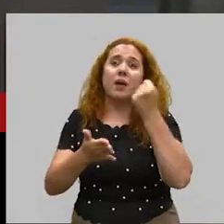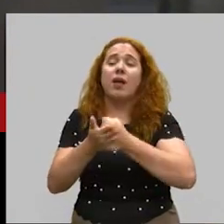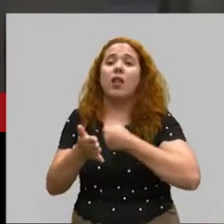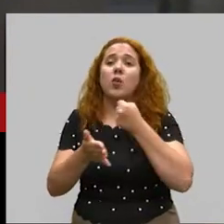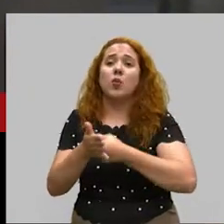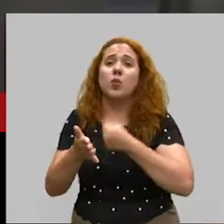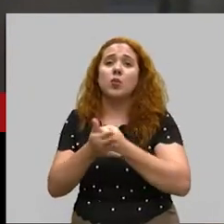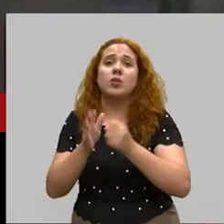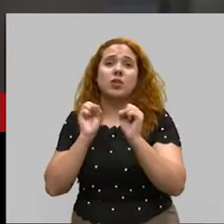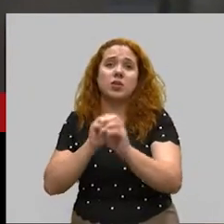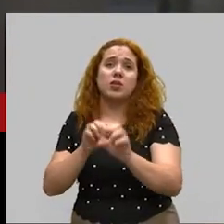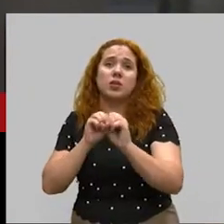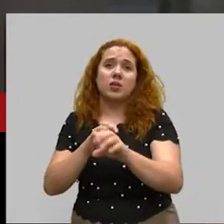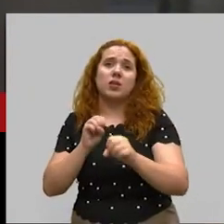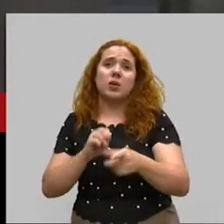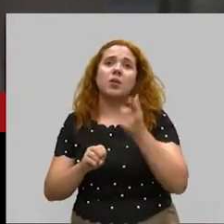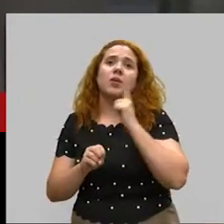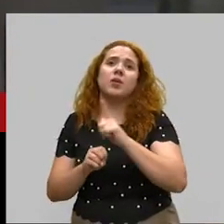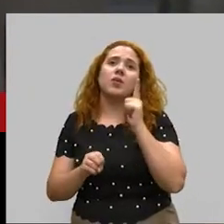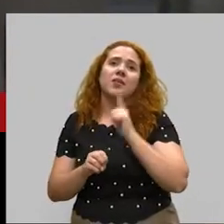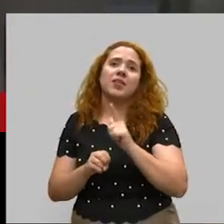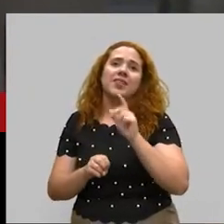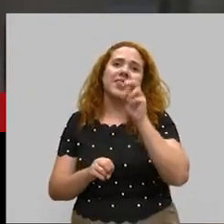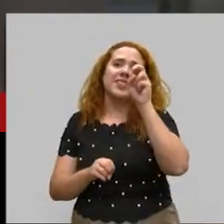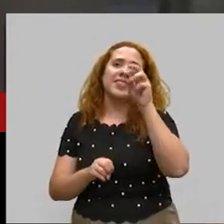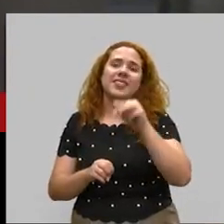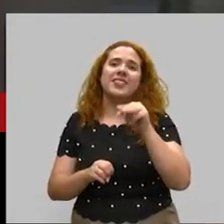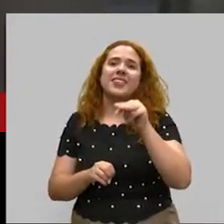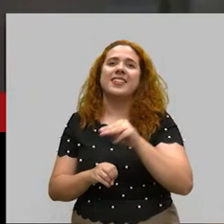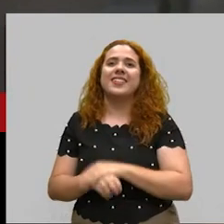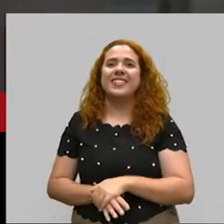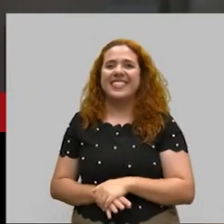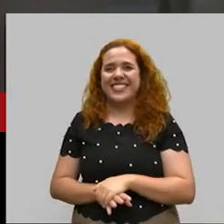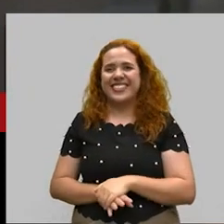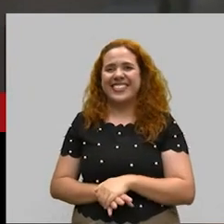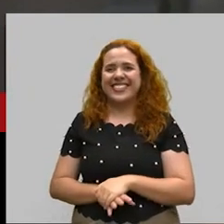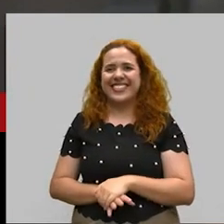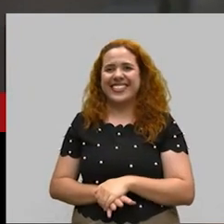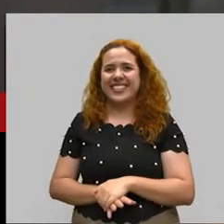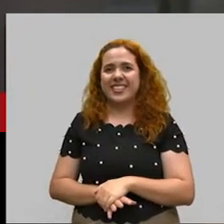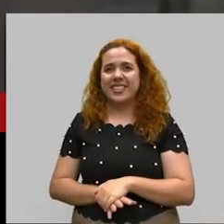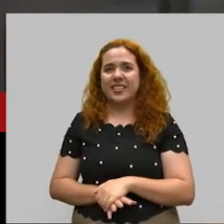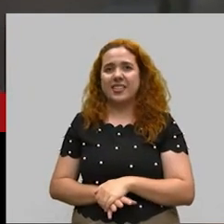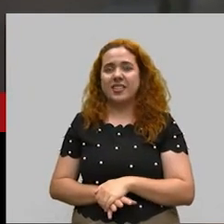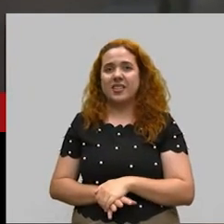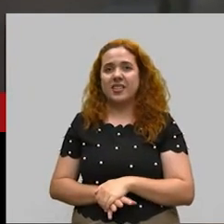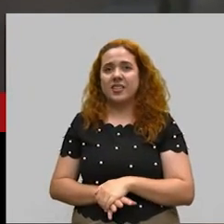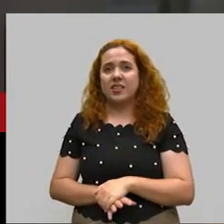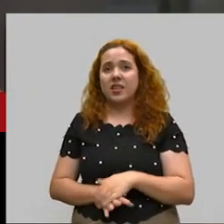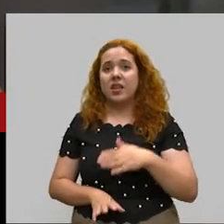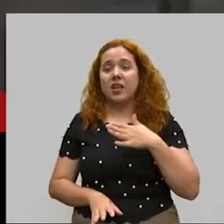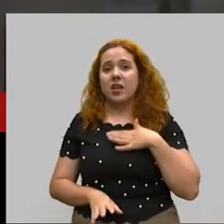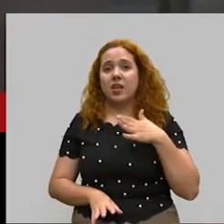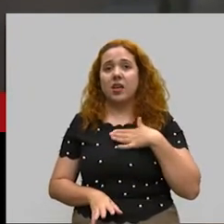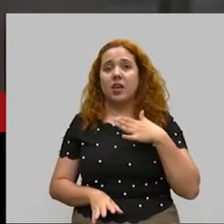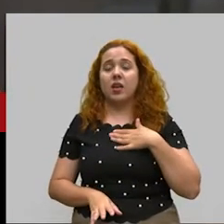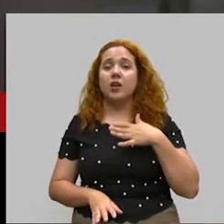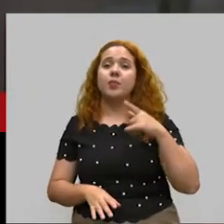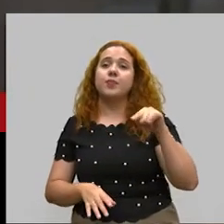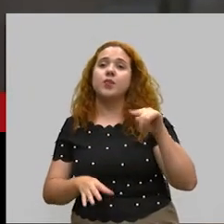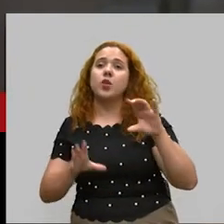Educação do campo para ganhar mais tempo nos 5 minutinhos então eh eu sou da comissão Pastoral da